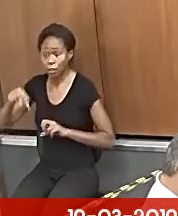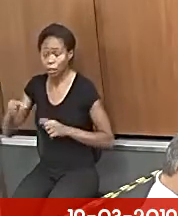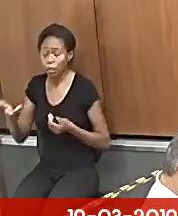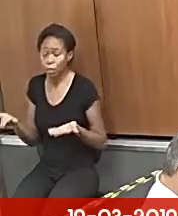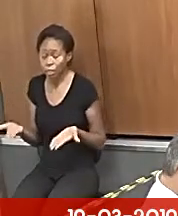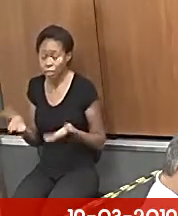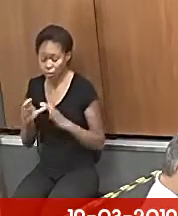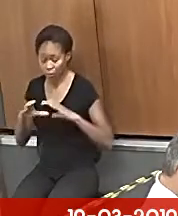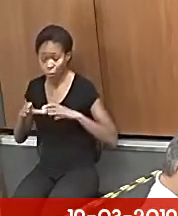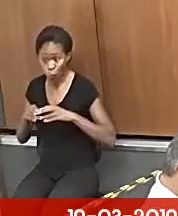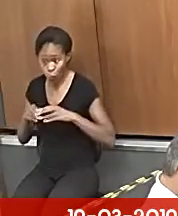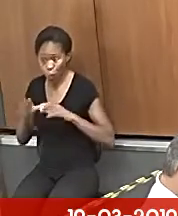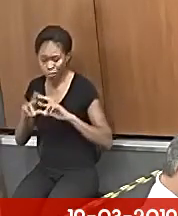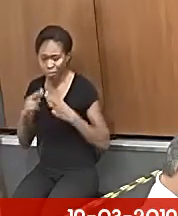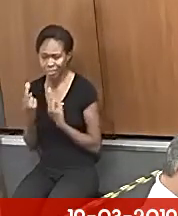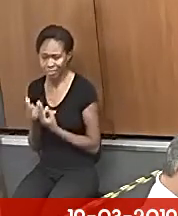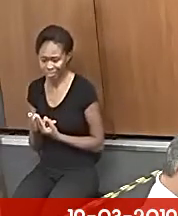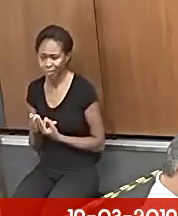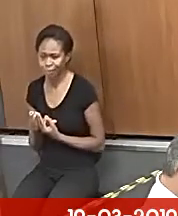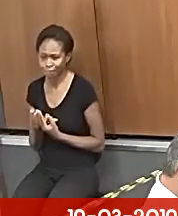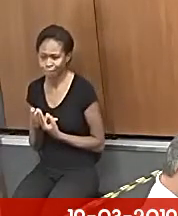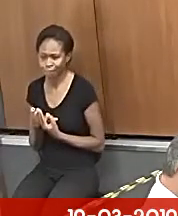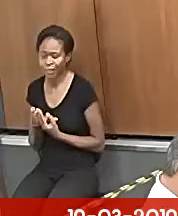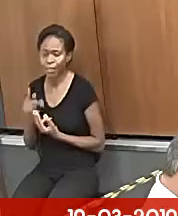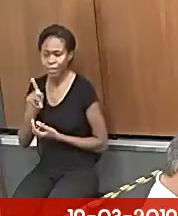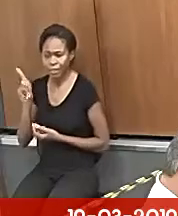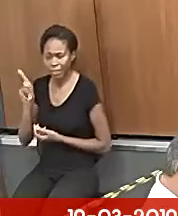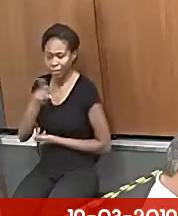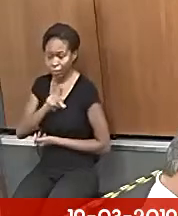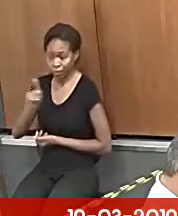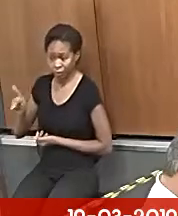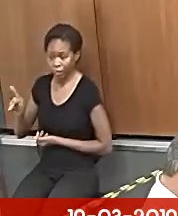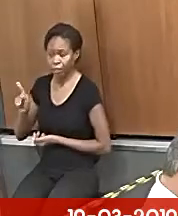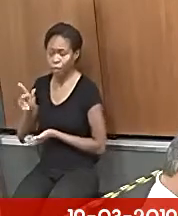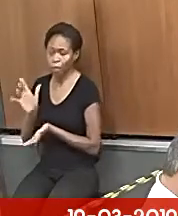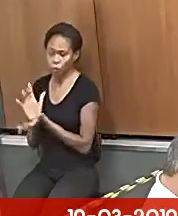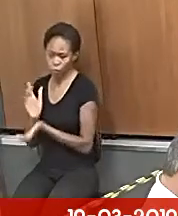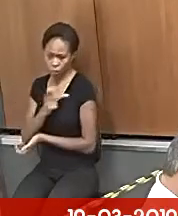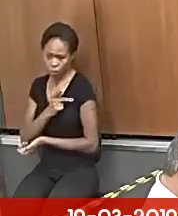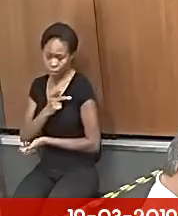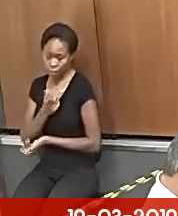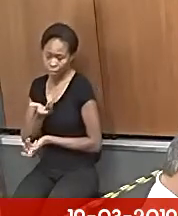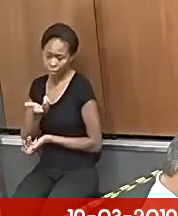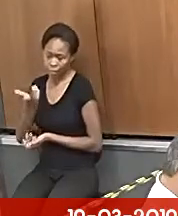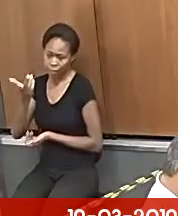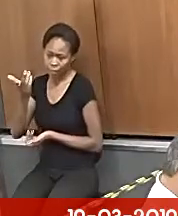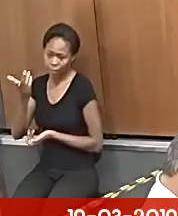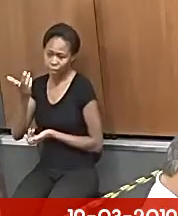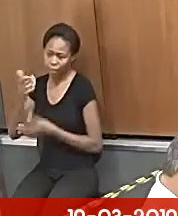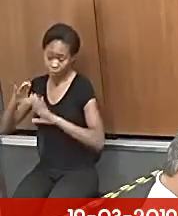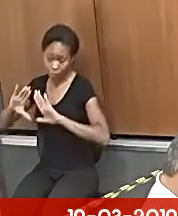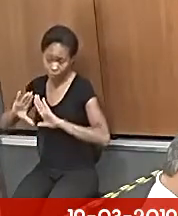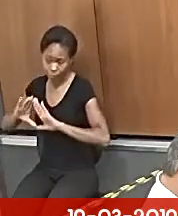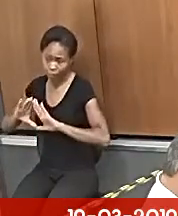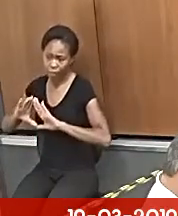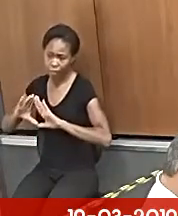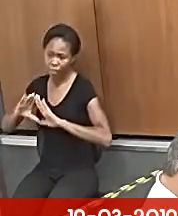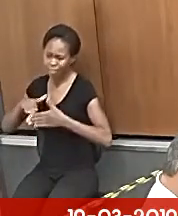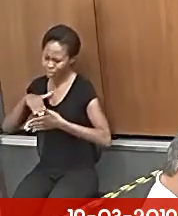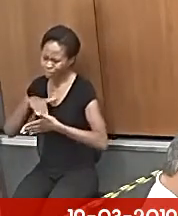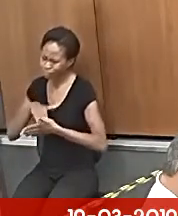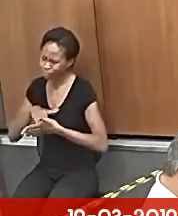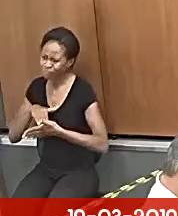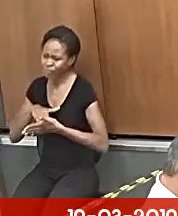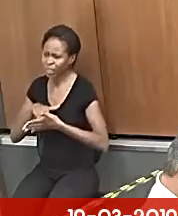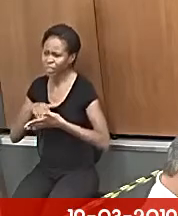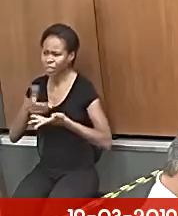disse o nosso vice-presidente lá na presidência da assembléia das limitações que a gente tem com relação à estrutura da casa essa